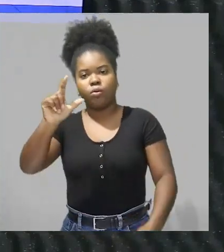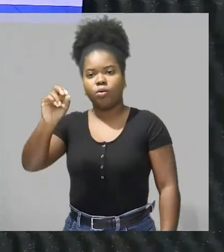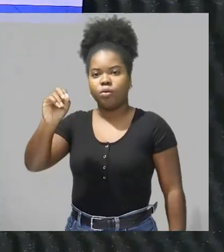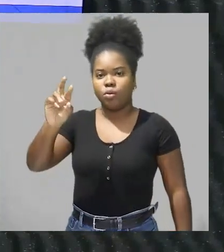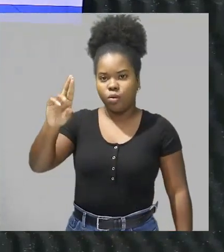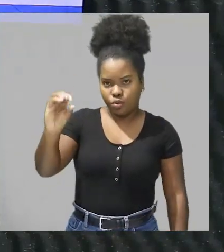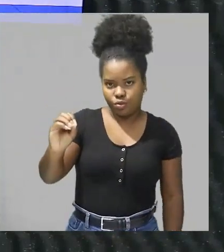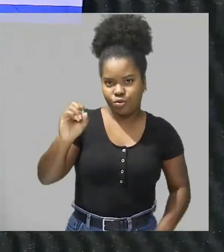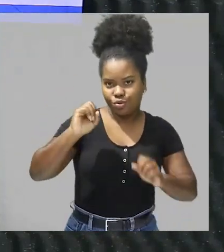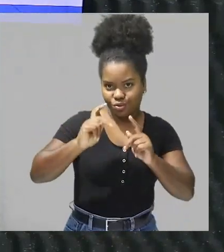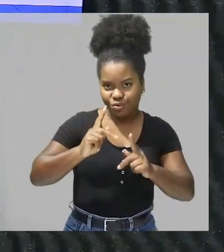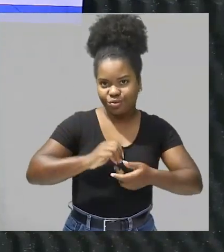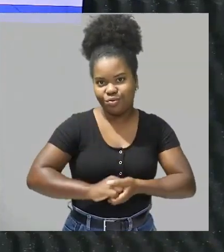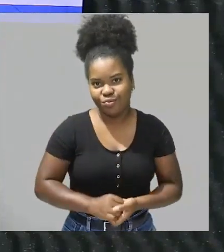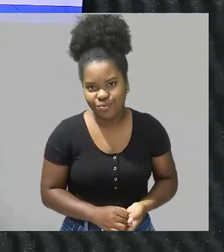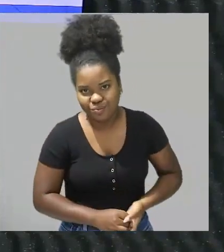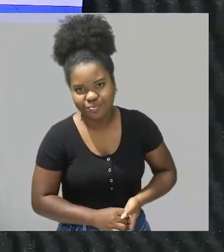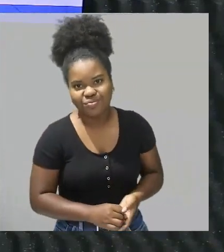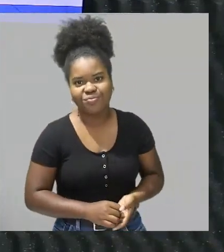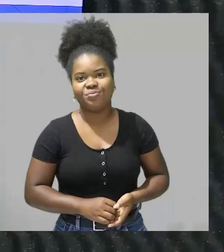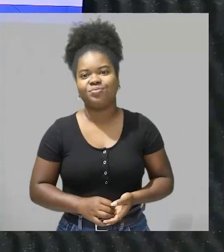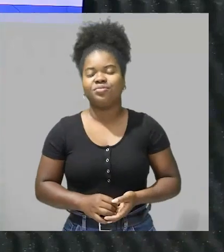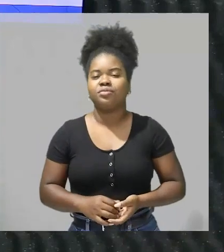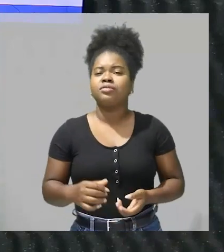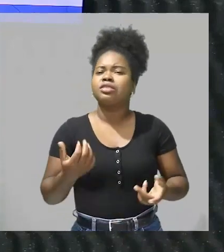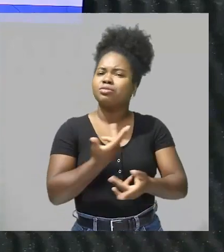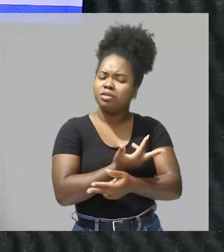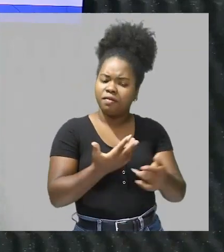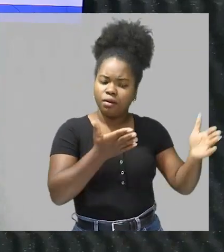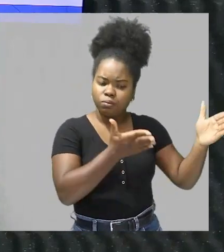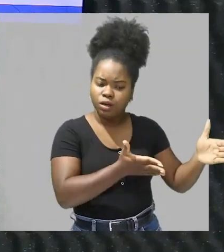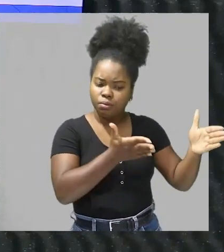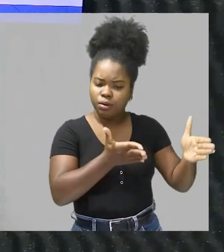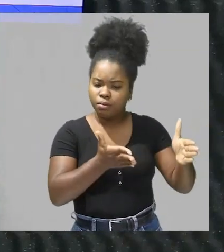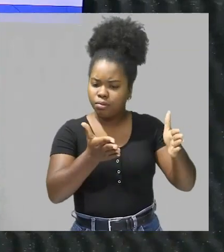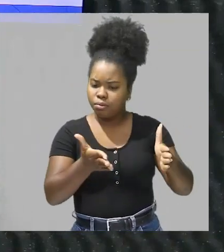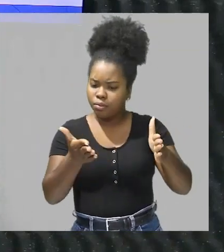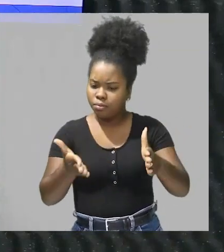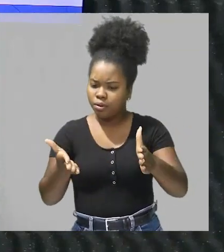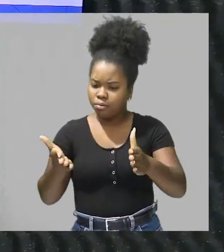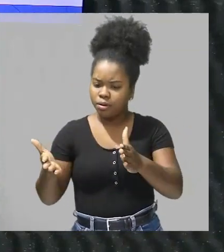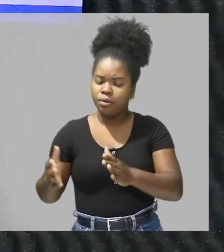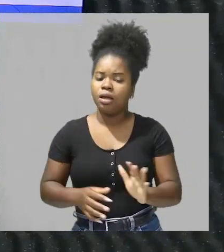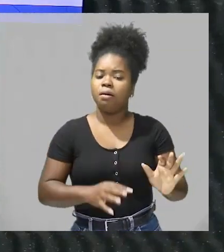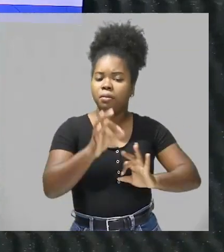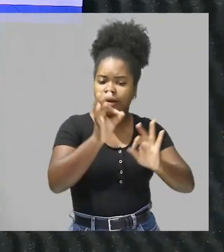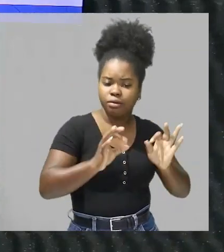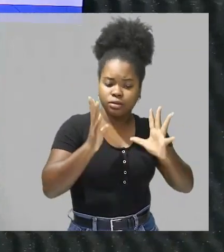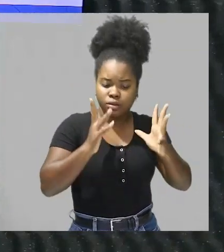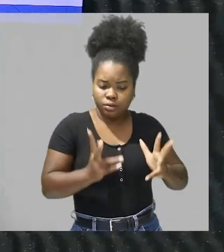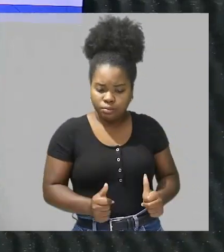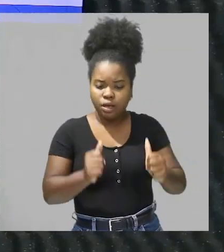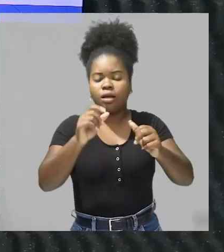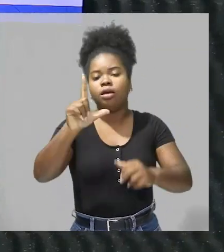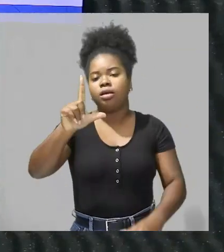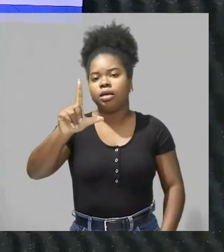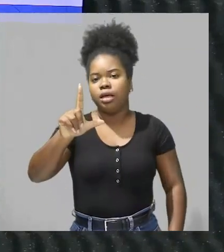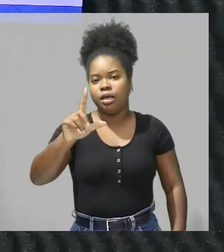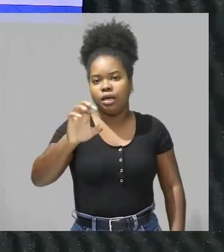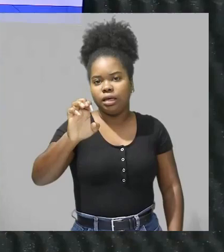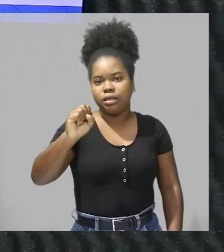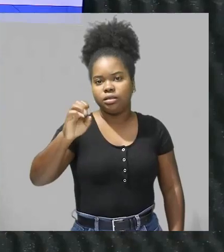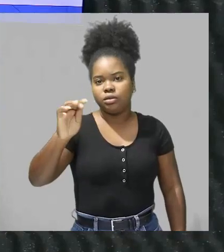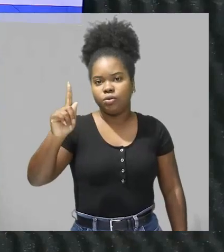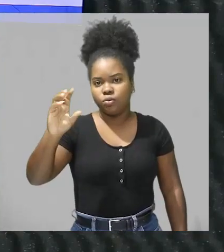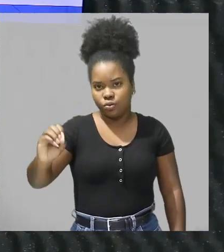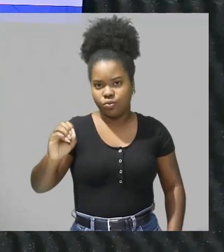Ok então os diversos momentos é para o tratamento do esgoto Residencial